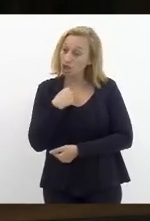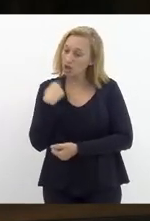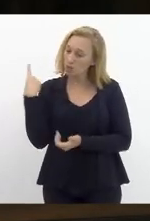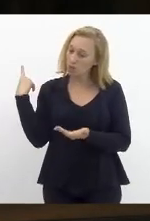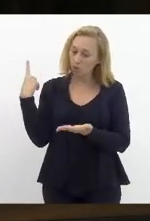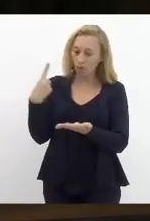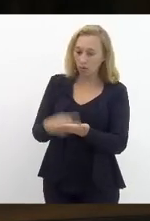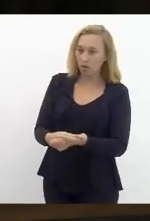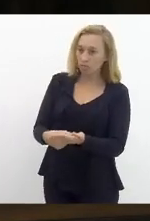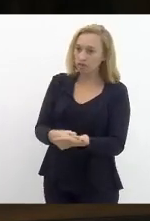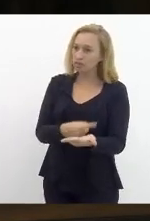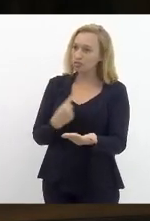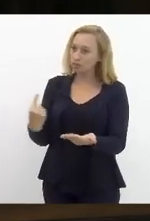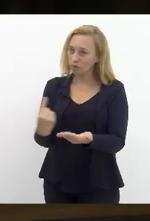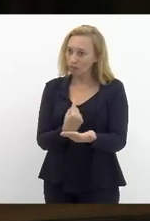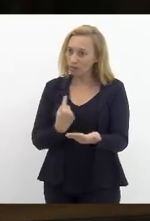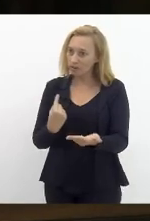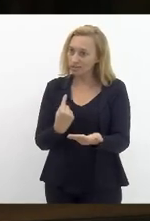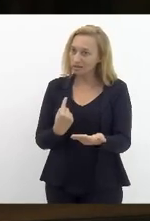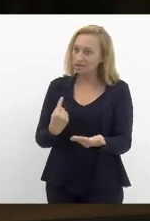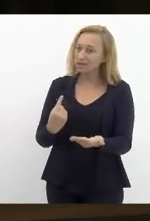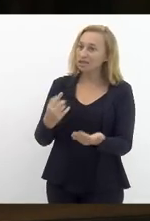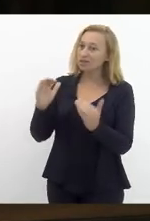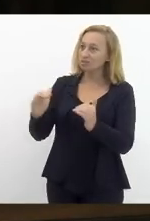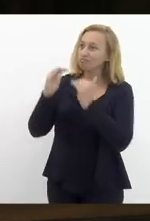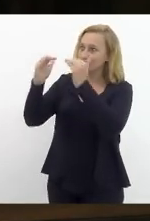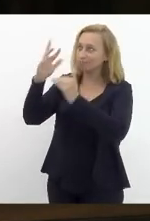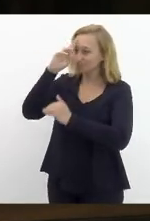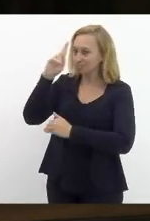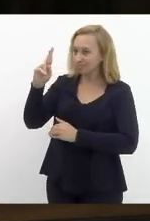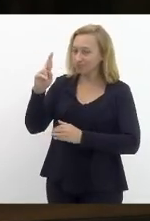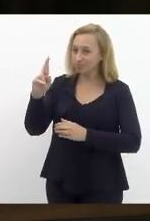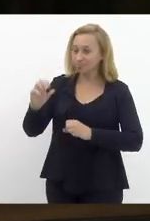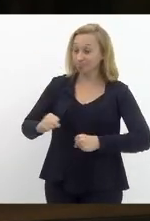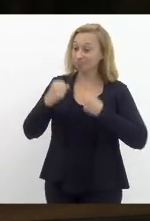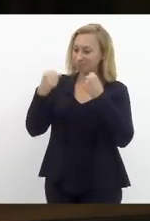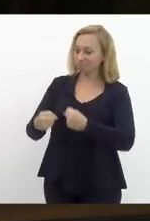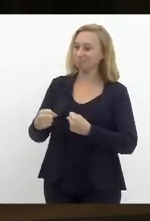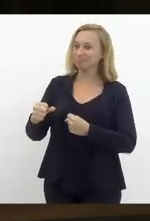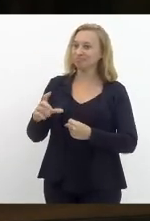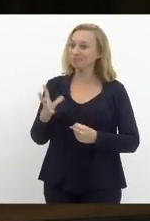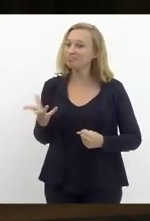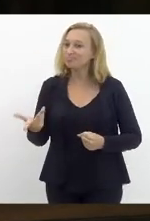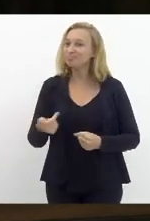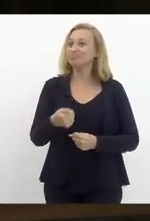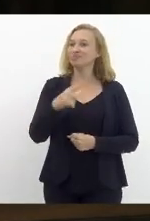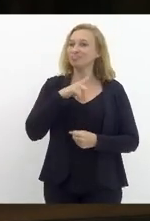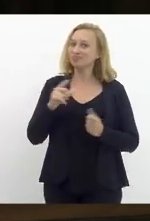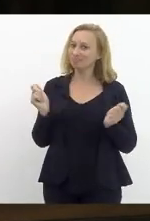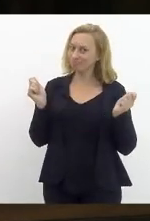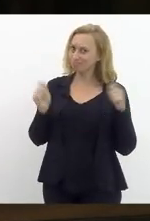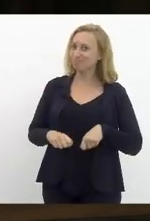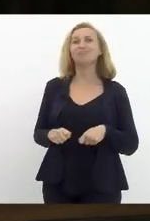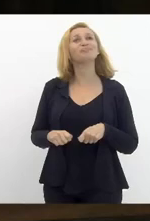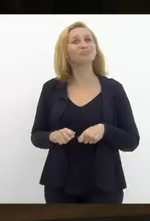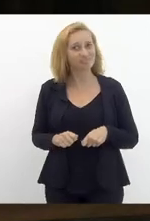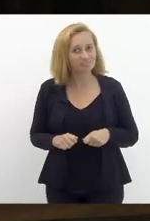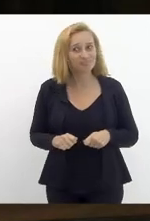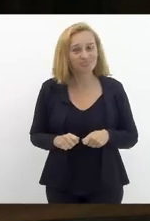esse compromisso, e Vossa Excelência tem poder e talento para isso, competência para